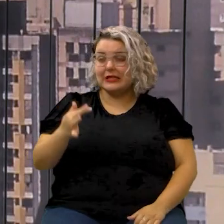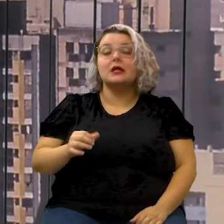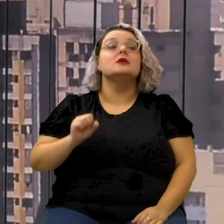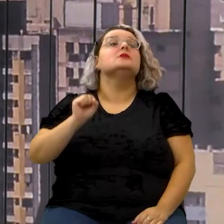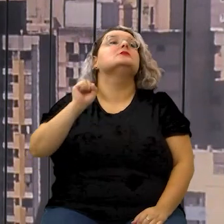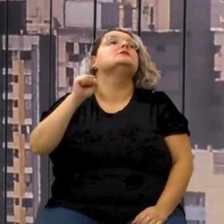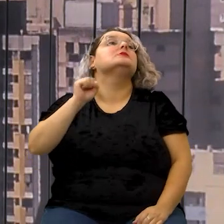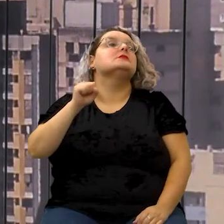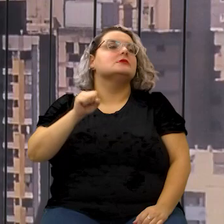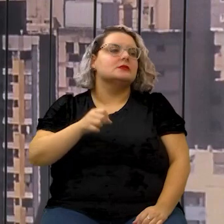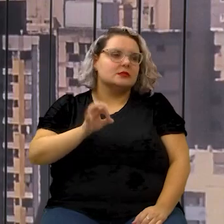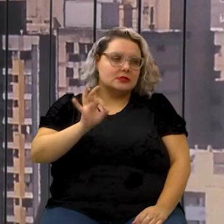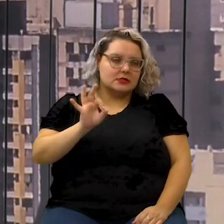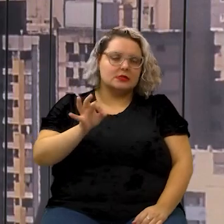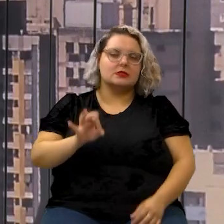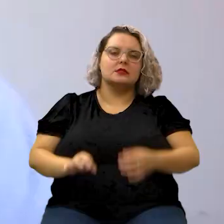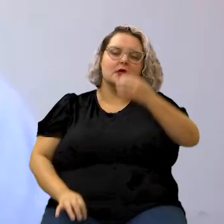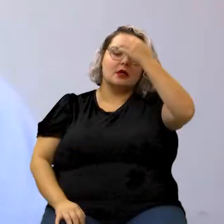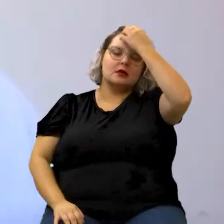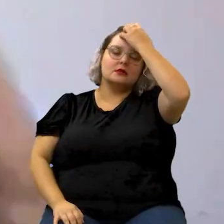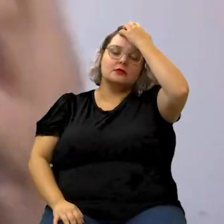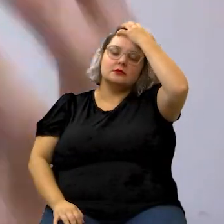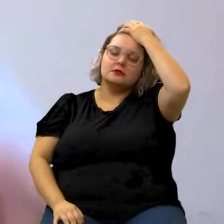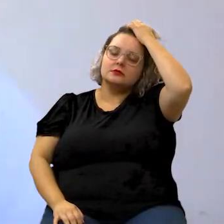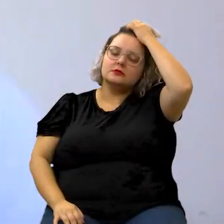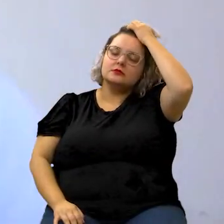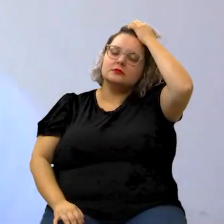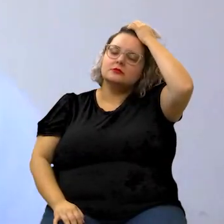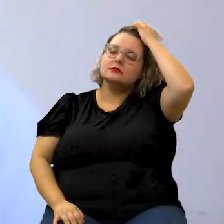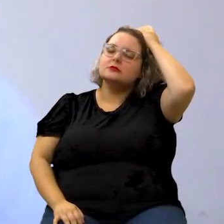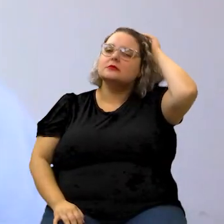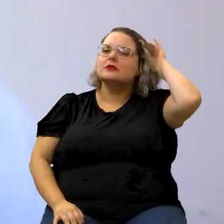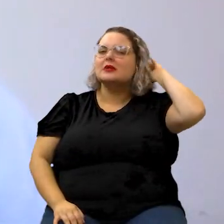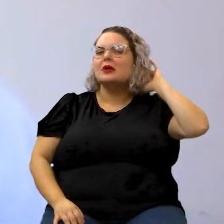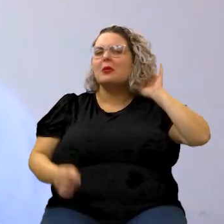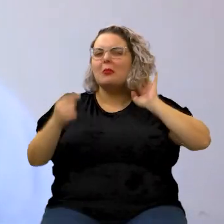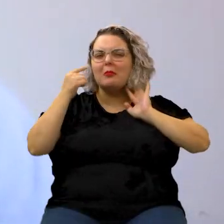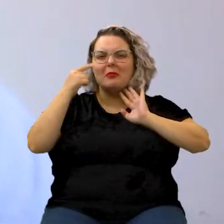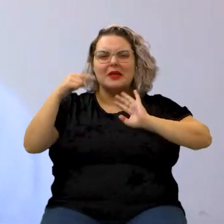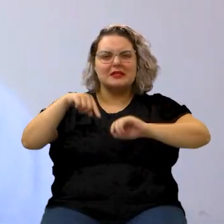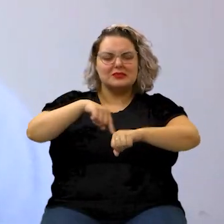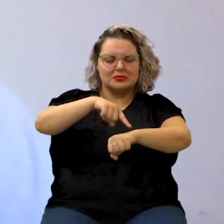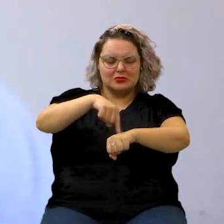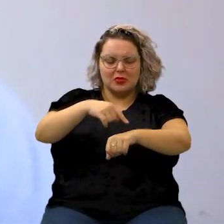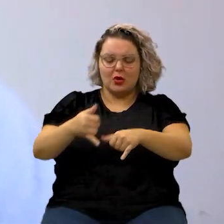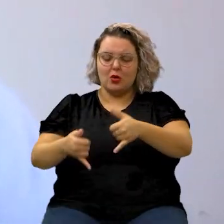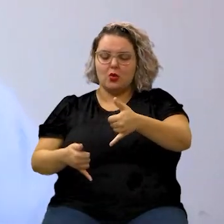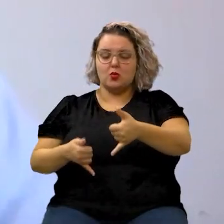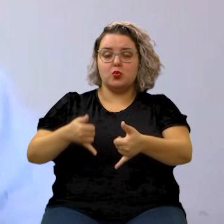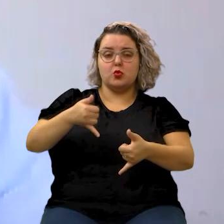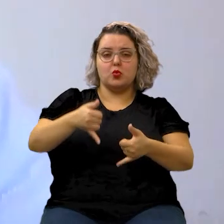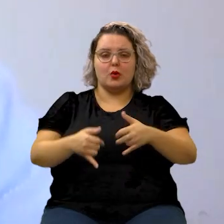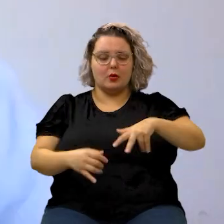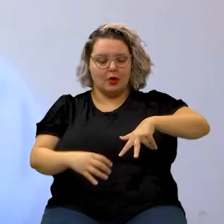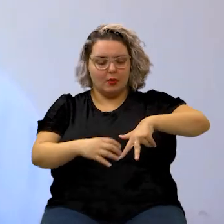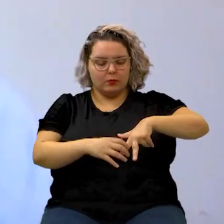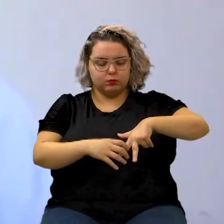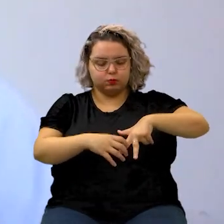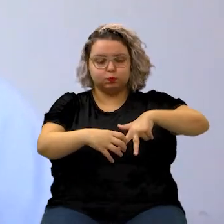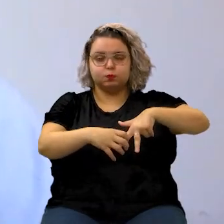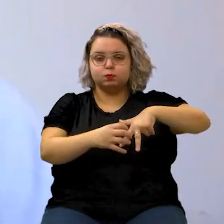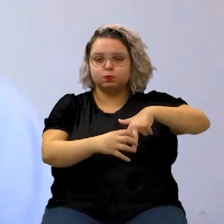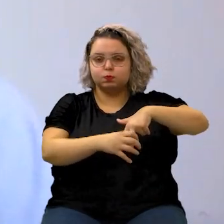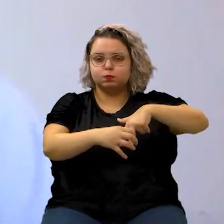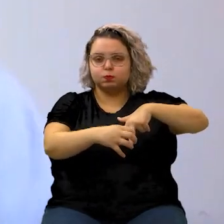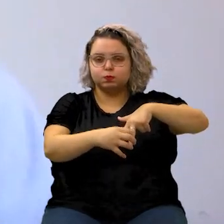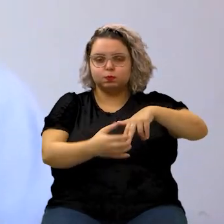dor. exatamente. Então imagina, longos períodos que você está usando o salto alto, a perna pode ficar